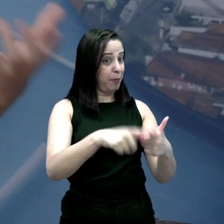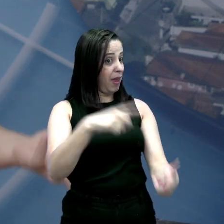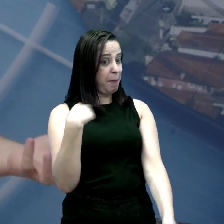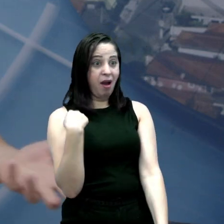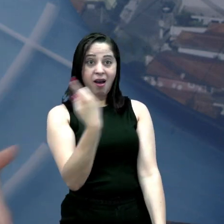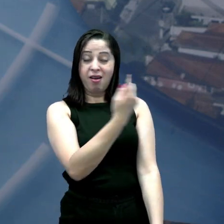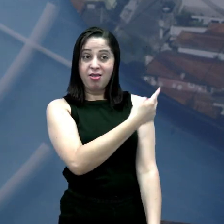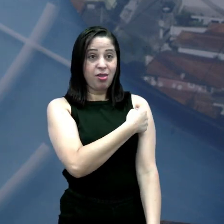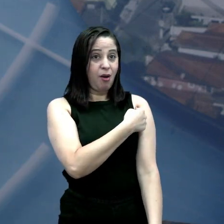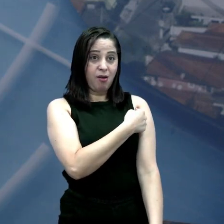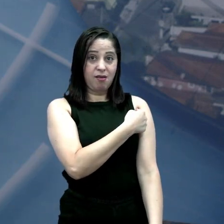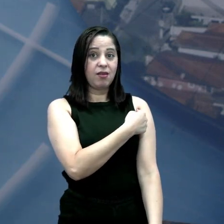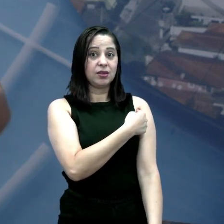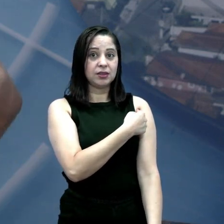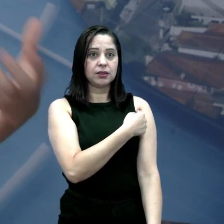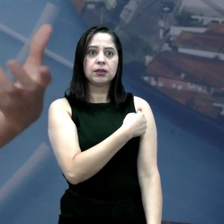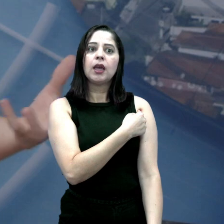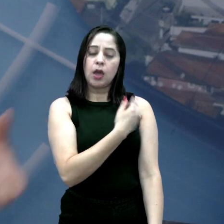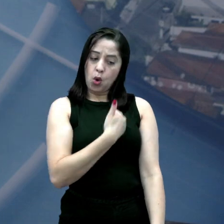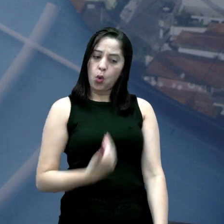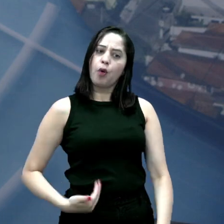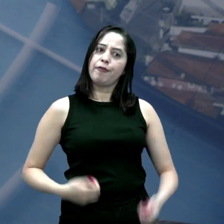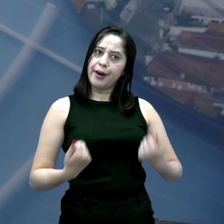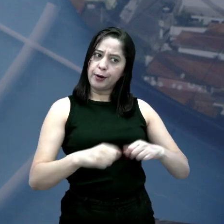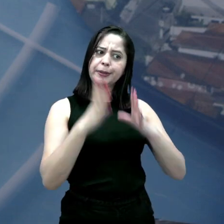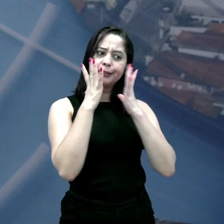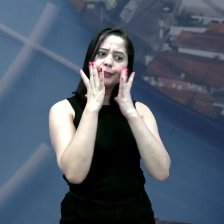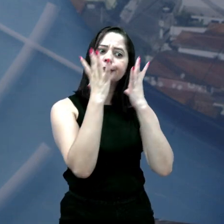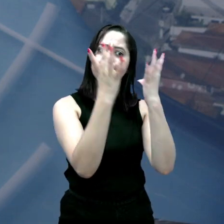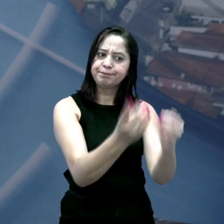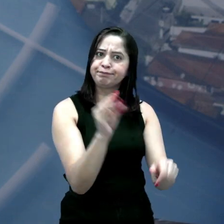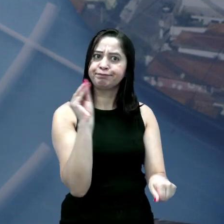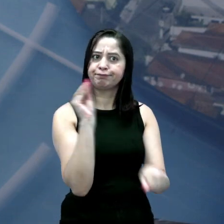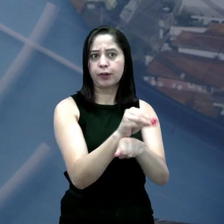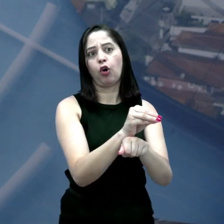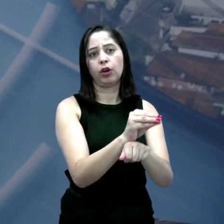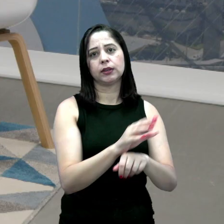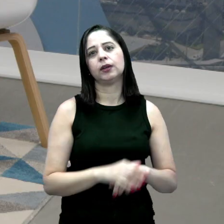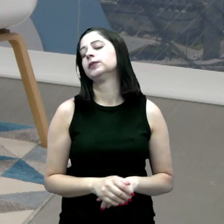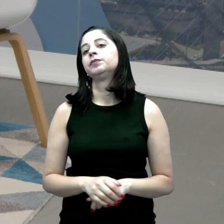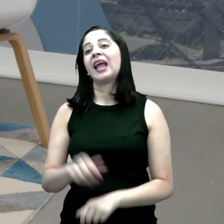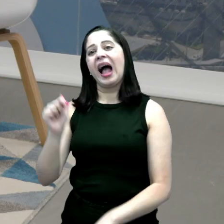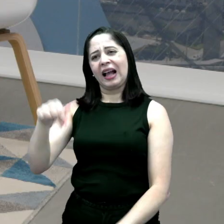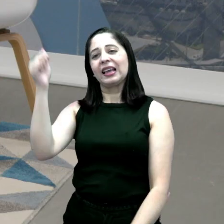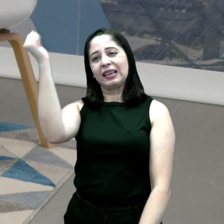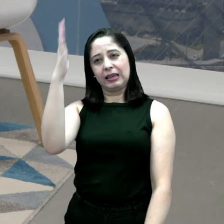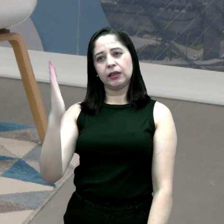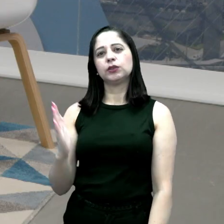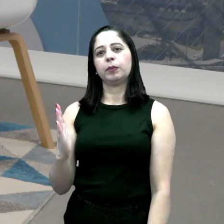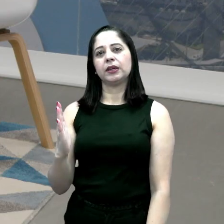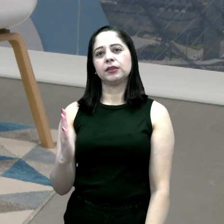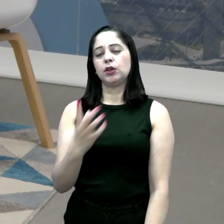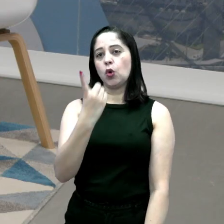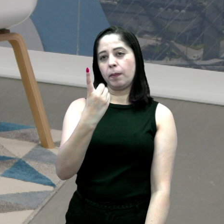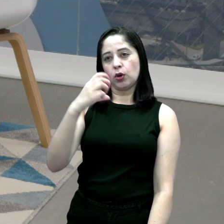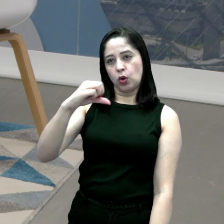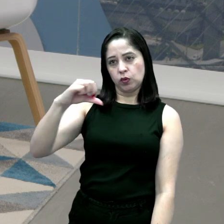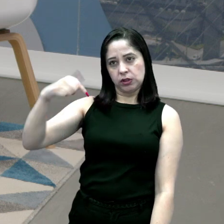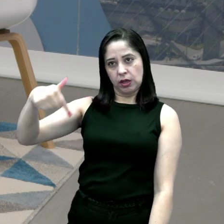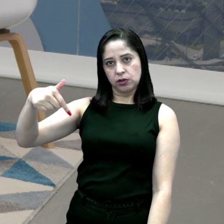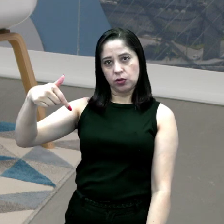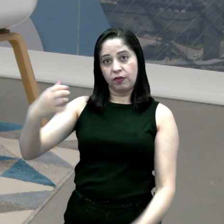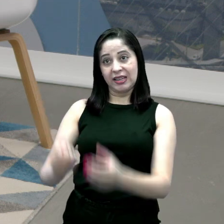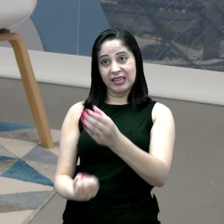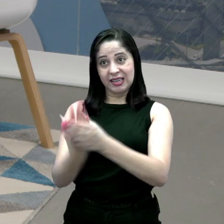E realmente o poder público precisa dar uma atenção a mais para esse assunto. O Brasil inovou muito em 1997 com o